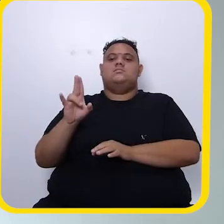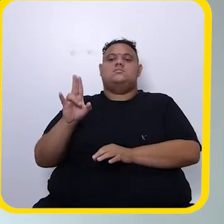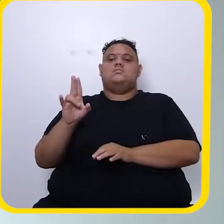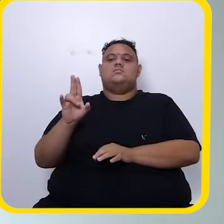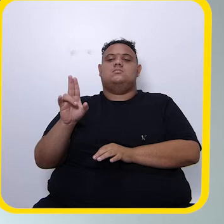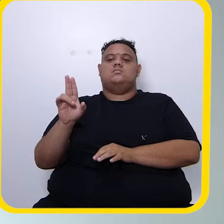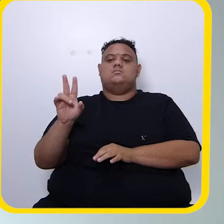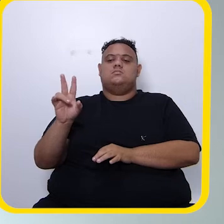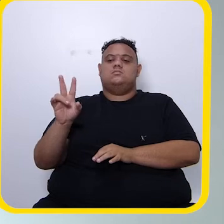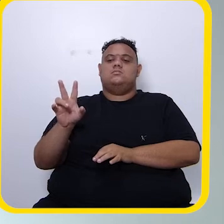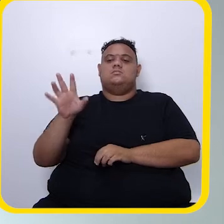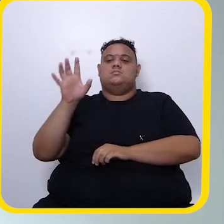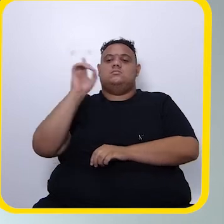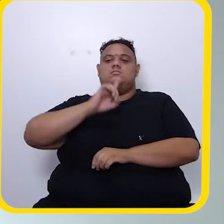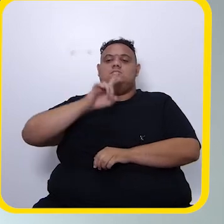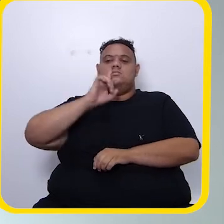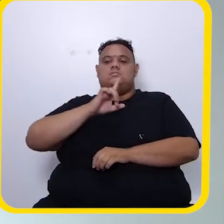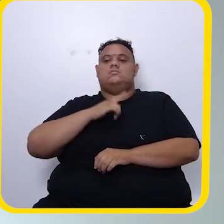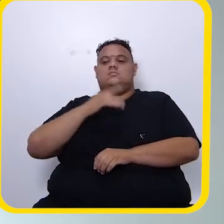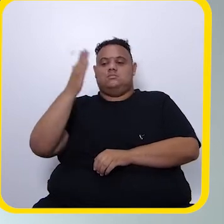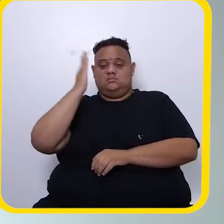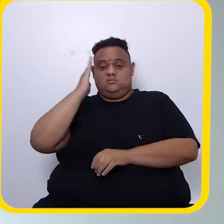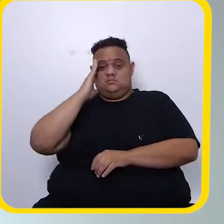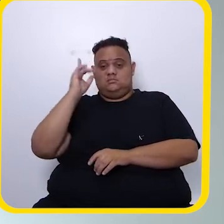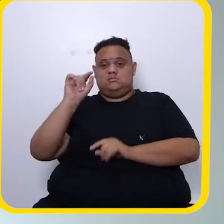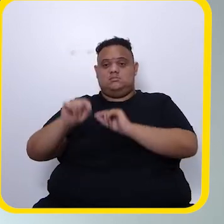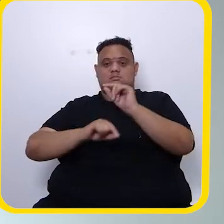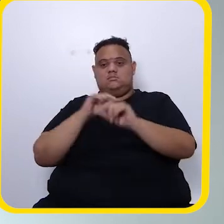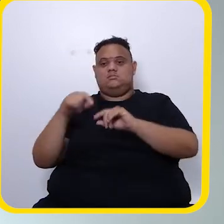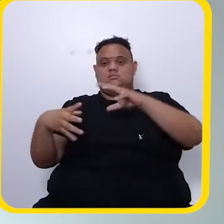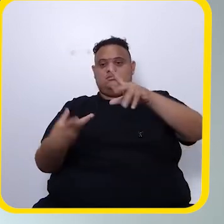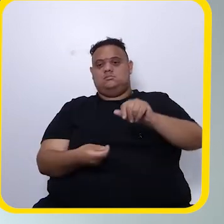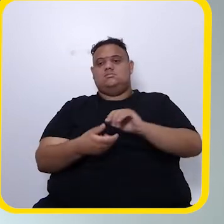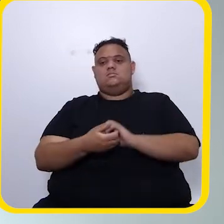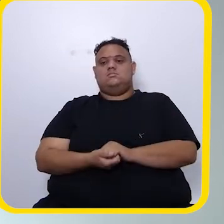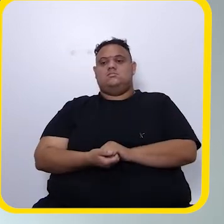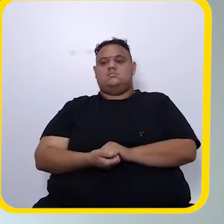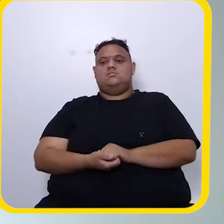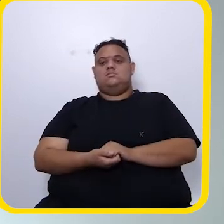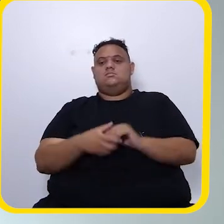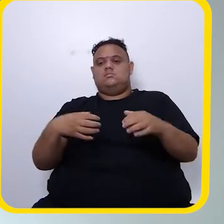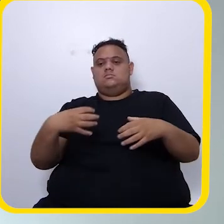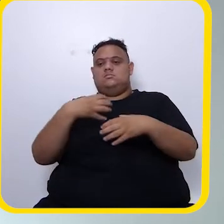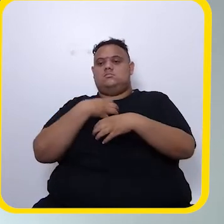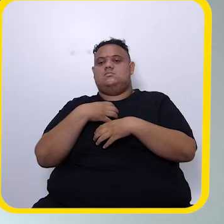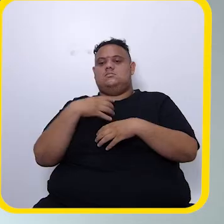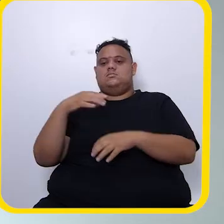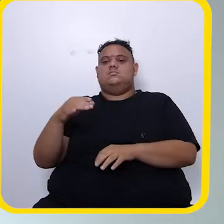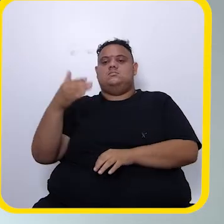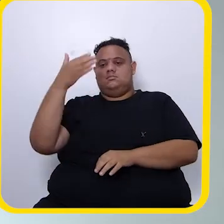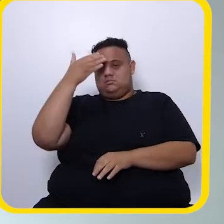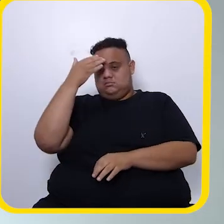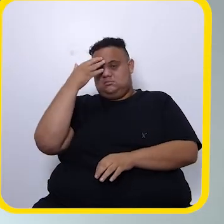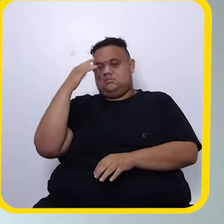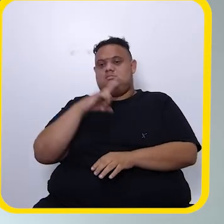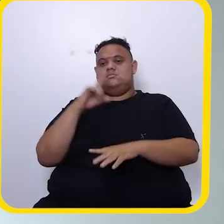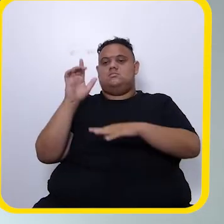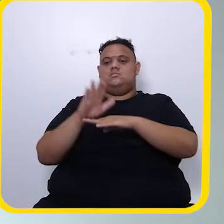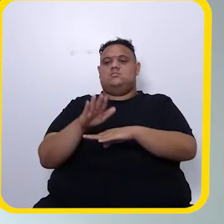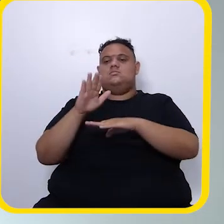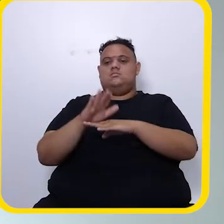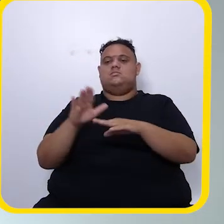lutando geopoliticamente, geoeconomicamente para ver quem iria dominar o mundo, nesse sentido, Cuba tinha uma